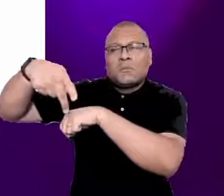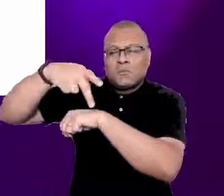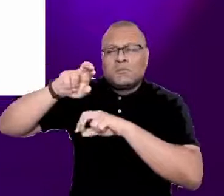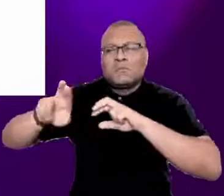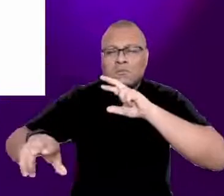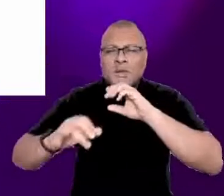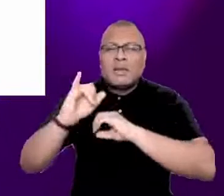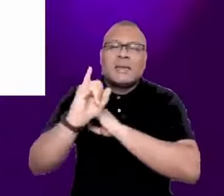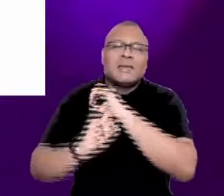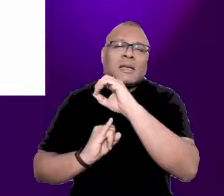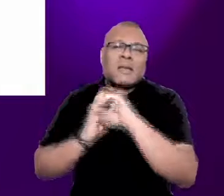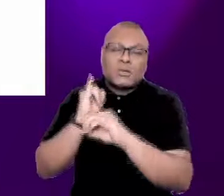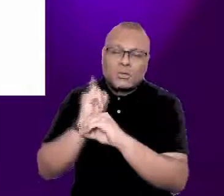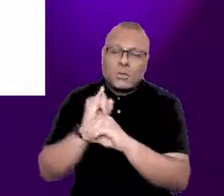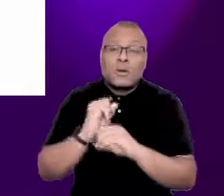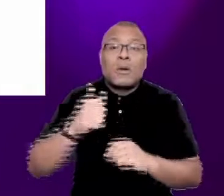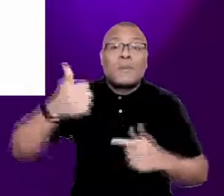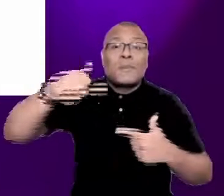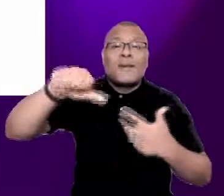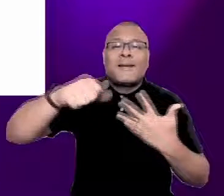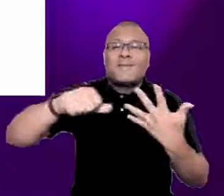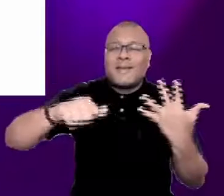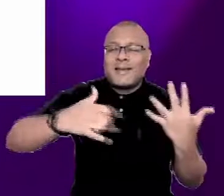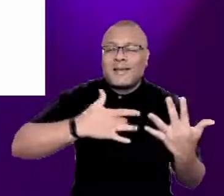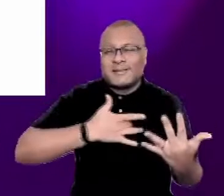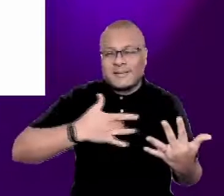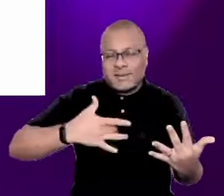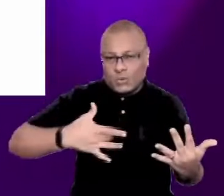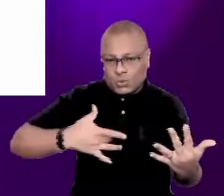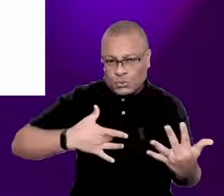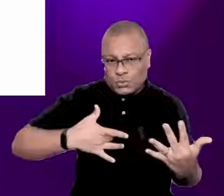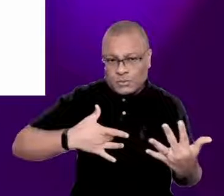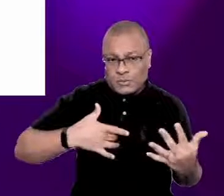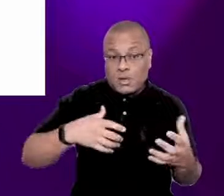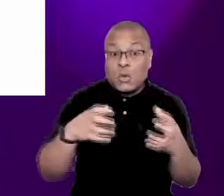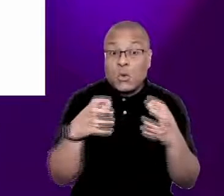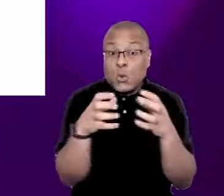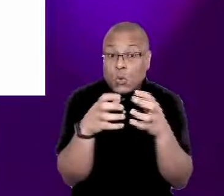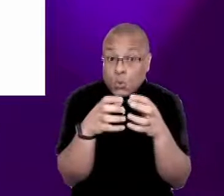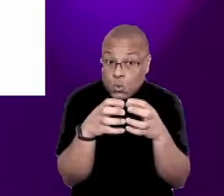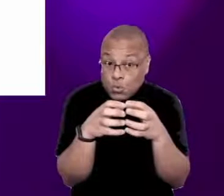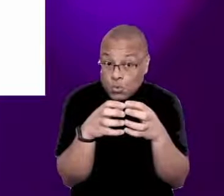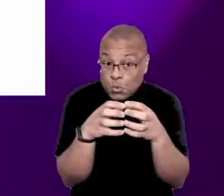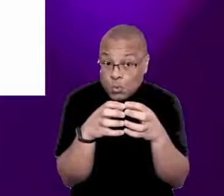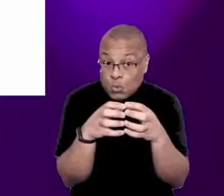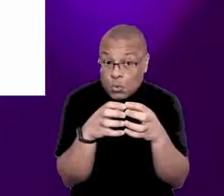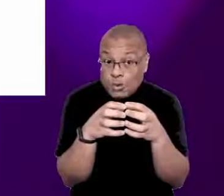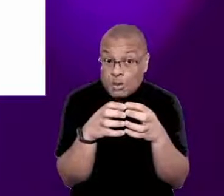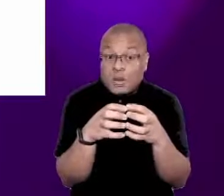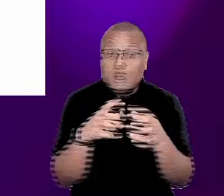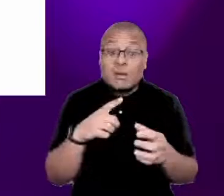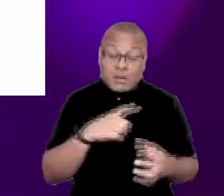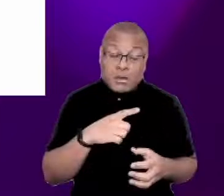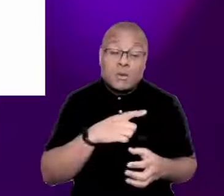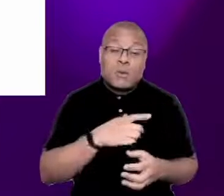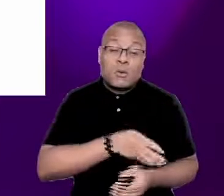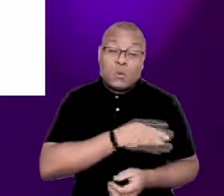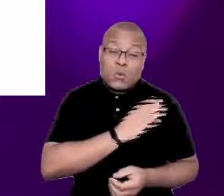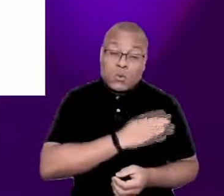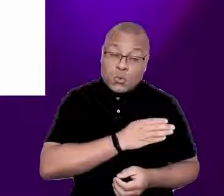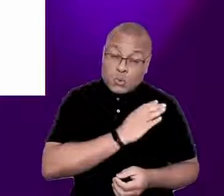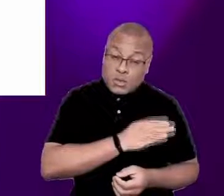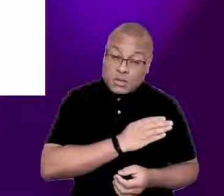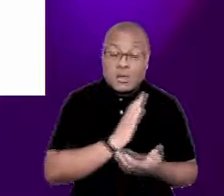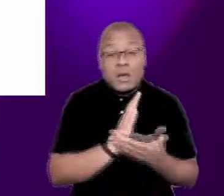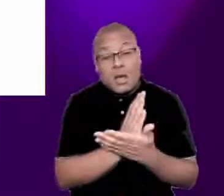avaliação de saúde geral, e as escalas mais específicas, o câncer para insuficiência cardíaca e